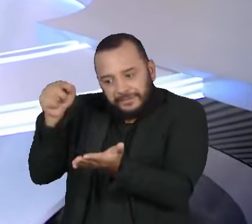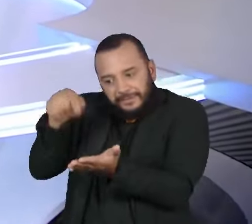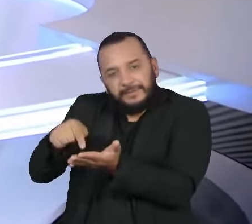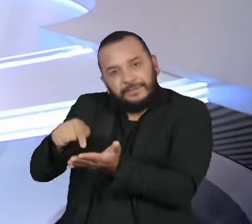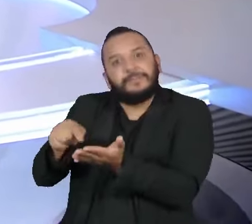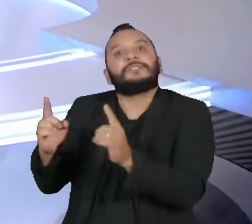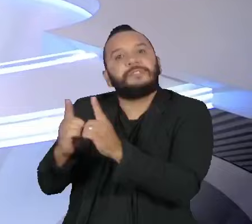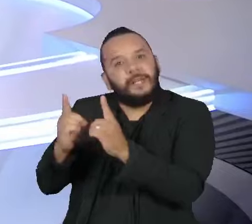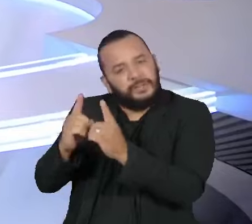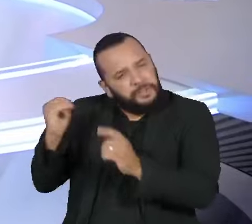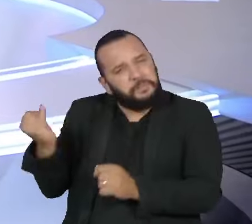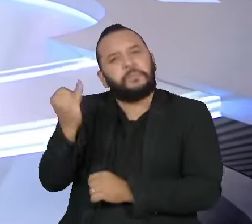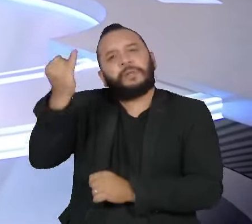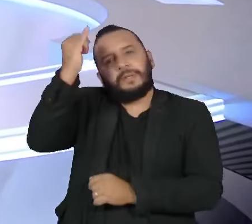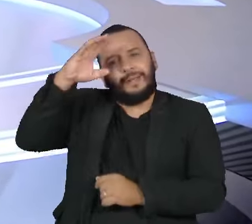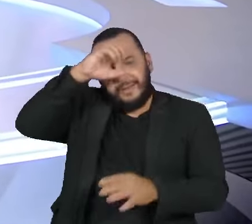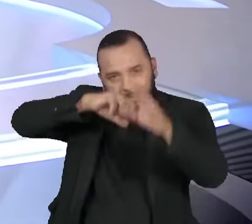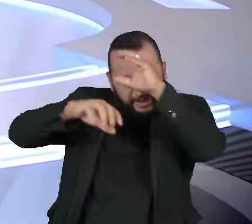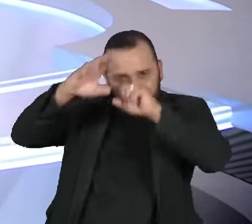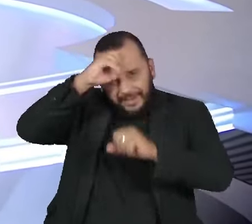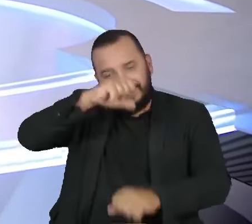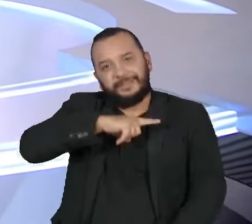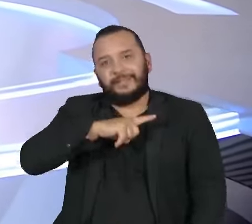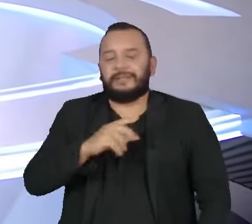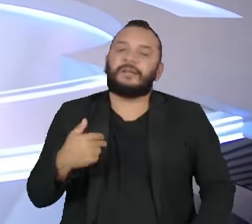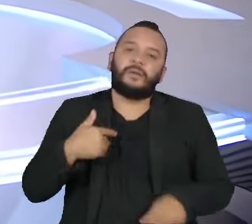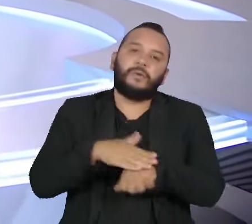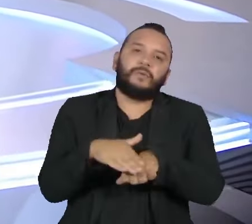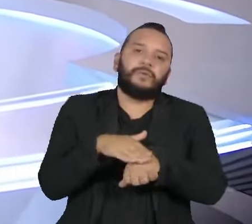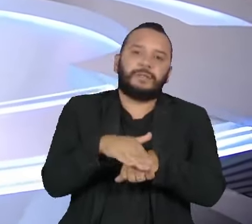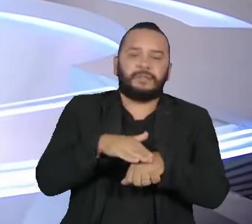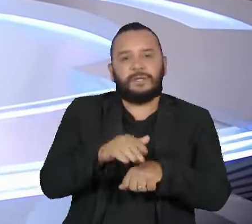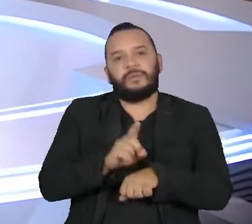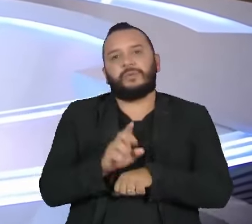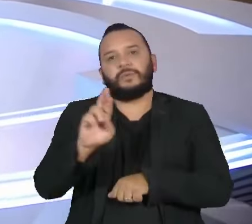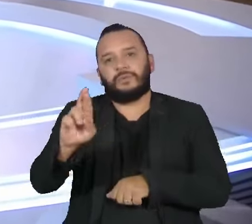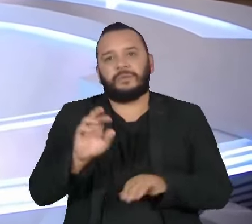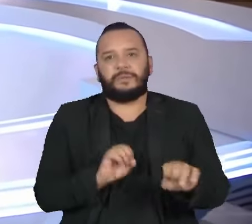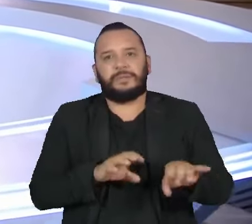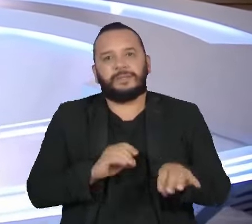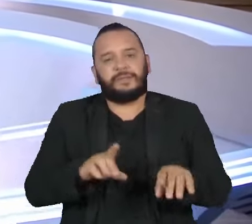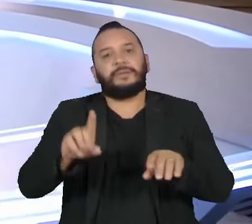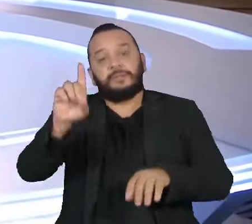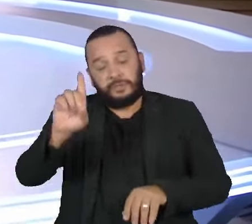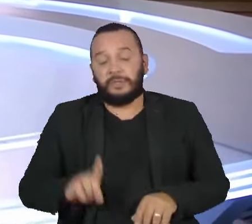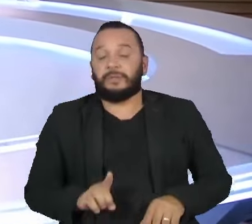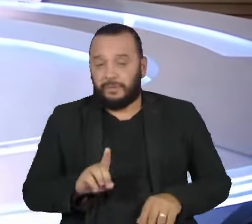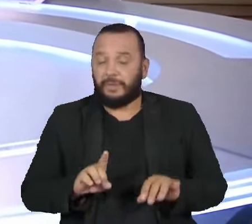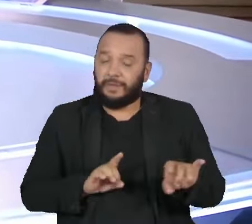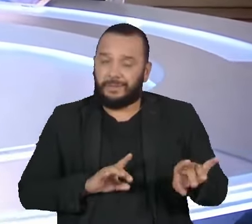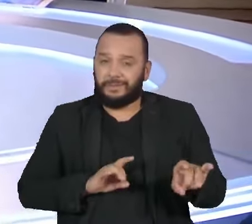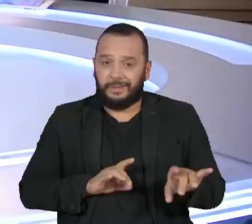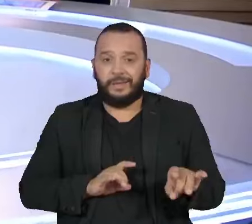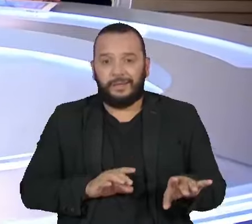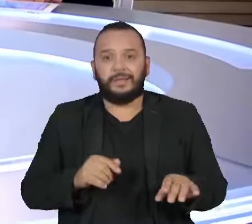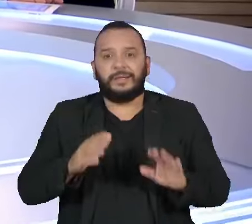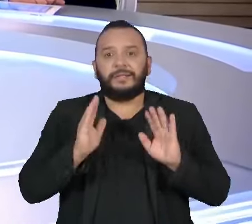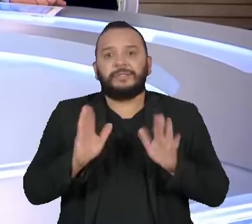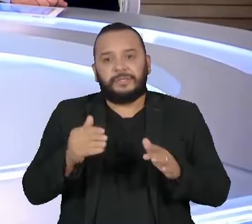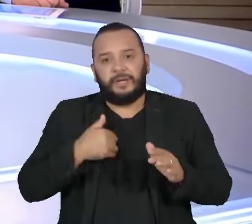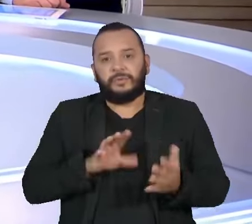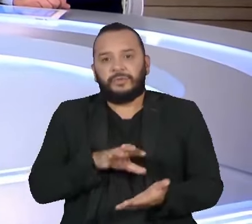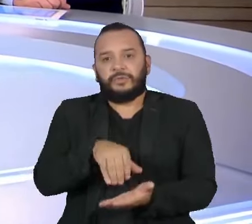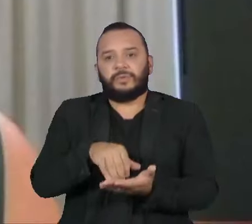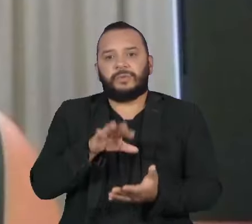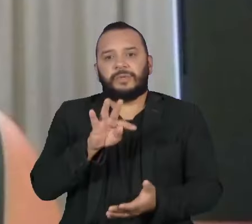imprescindível para o aprendizado. Pois é, sobre isso eu conversei com a doutora em Educação e diretora técnica do Instituto Crescer, Luciana Maria